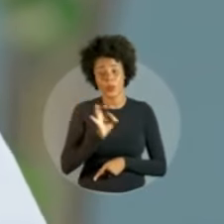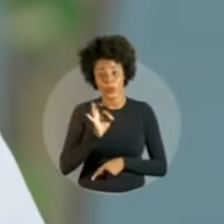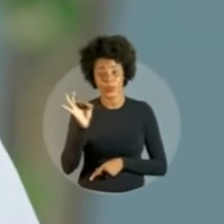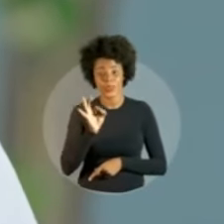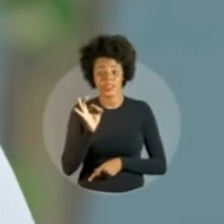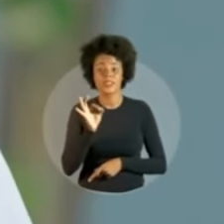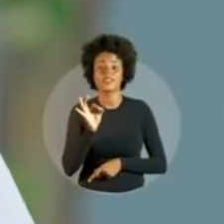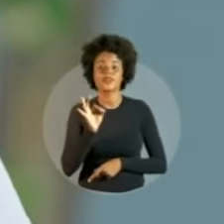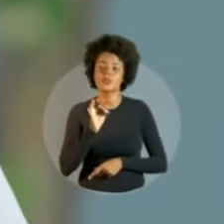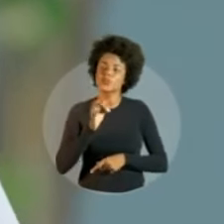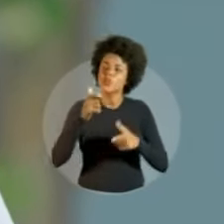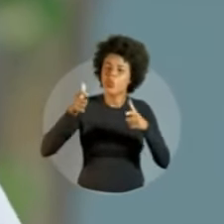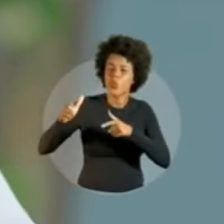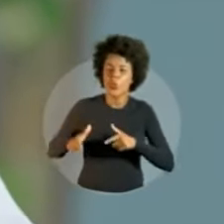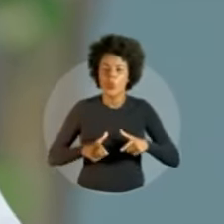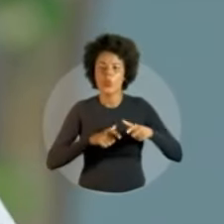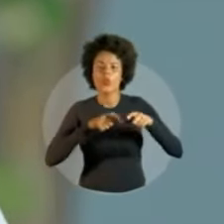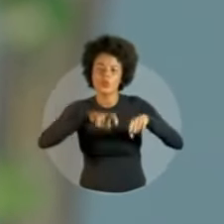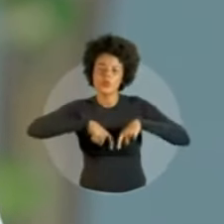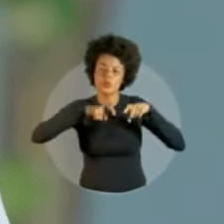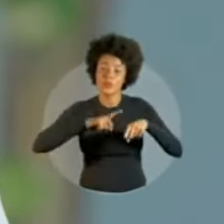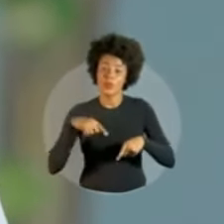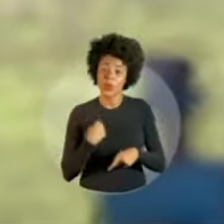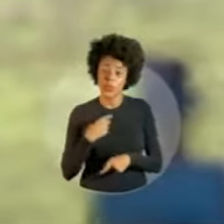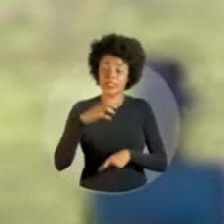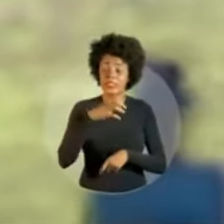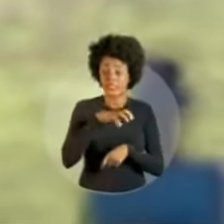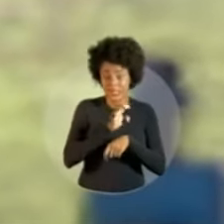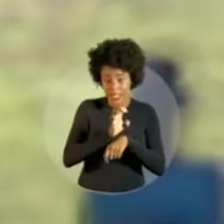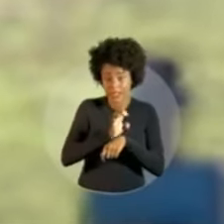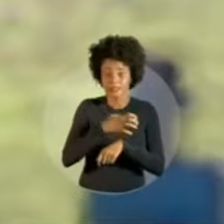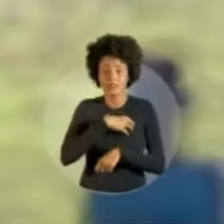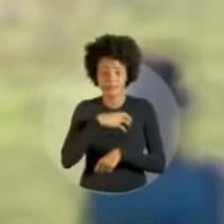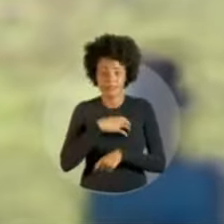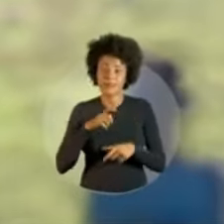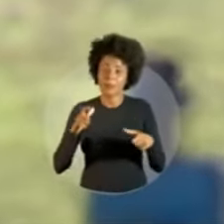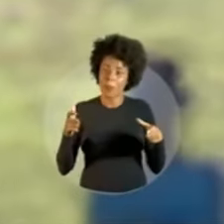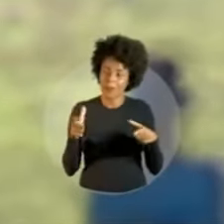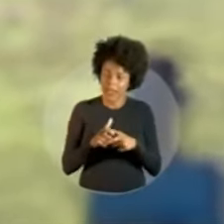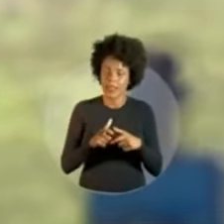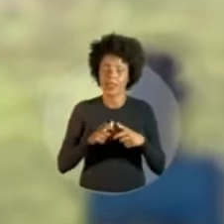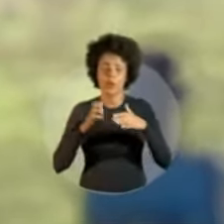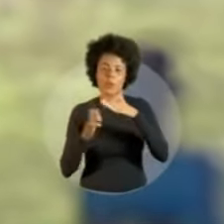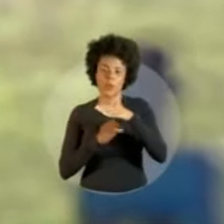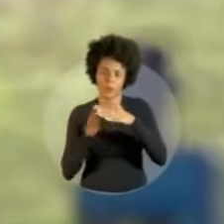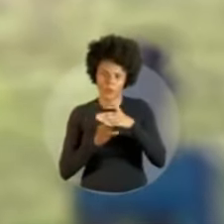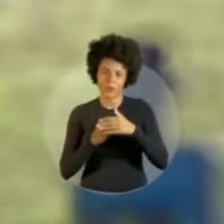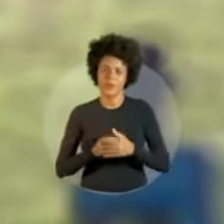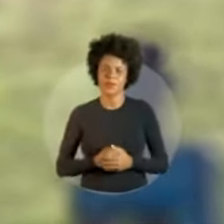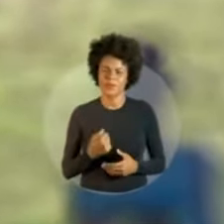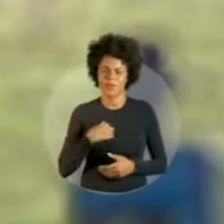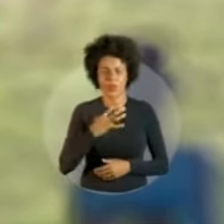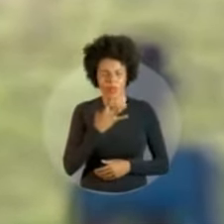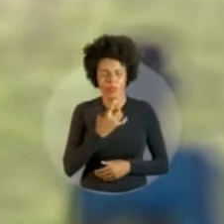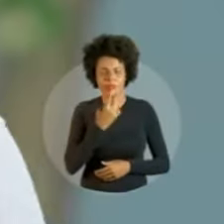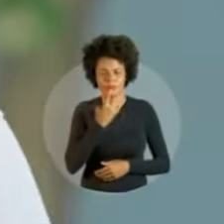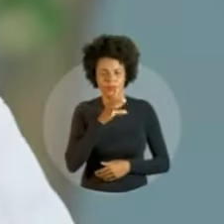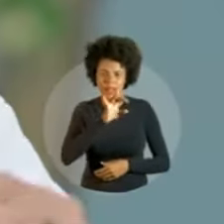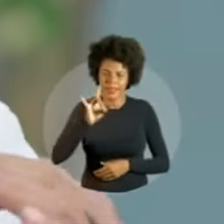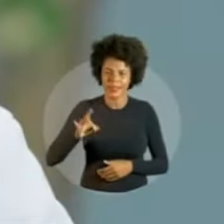77% dos estabelecimentos rurais do nosso estado são de pequenos produtores, que eu conheço de